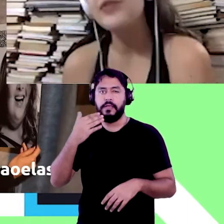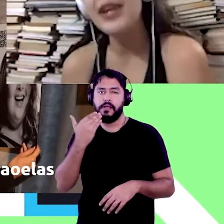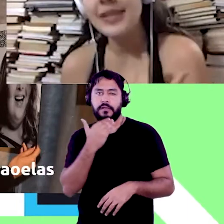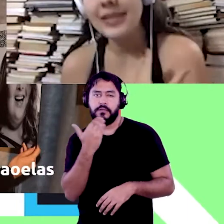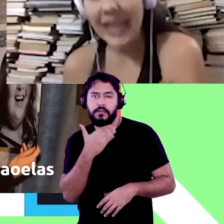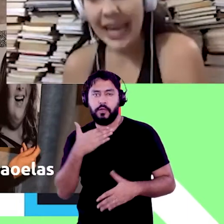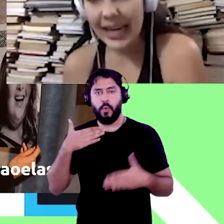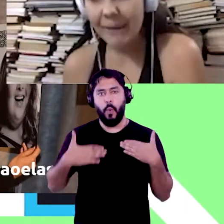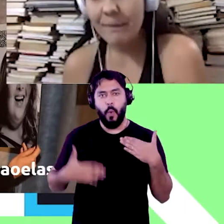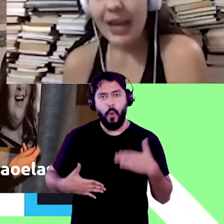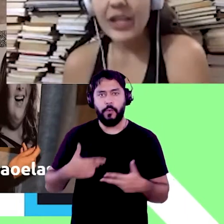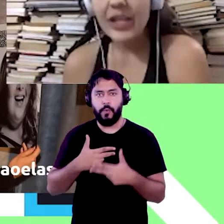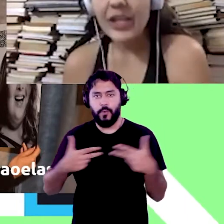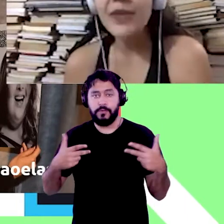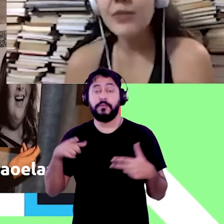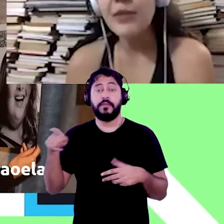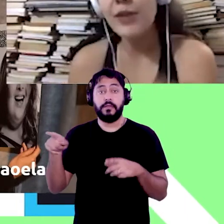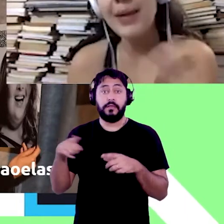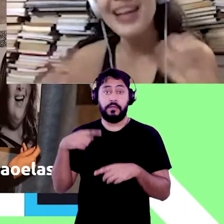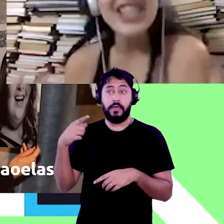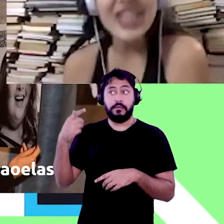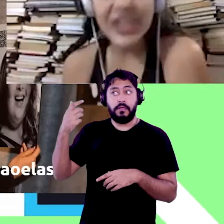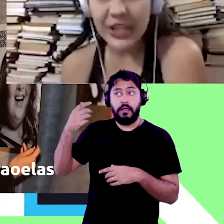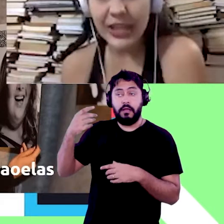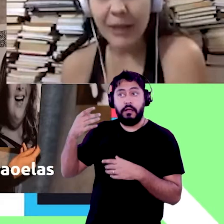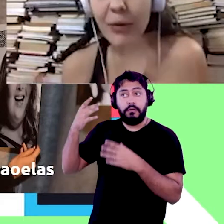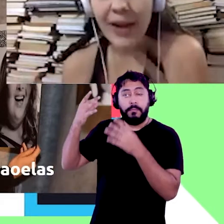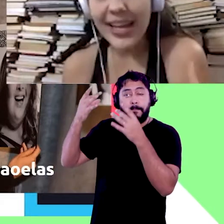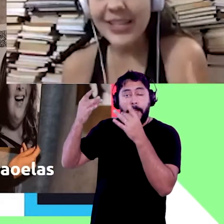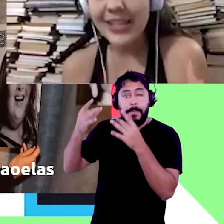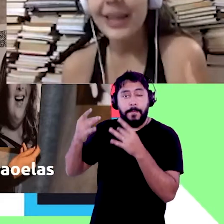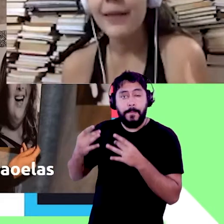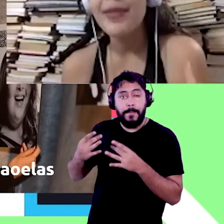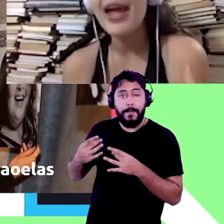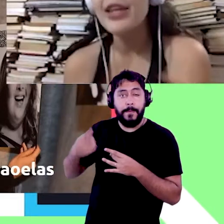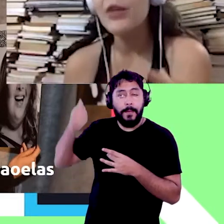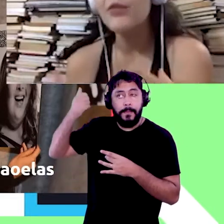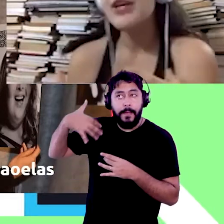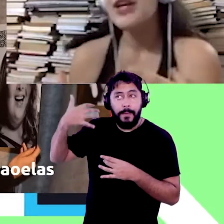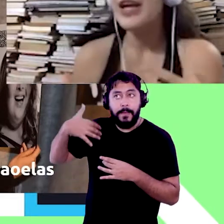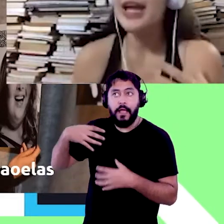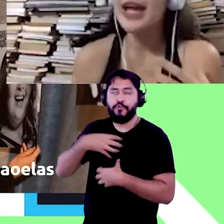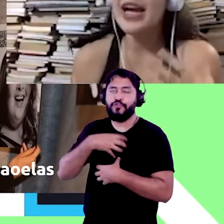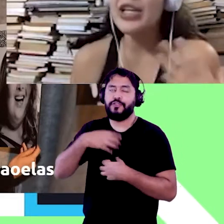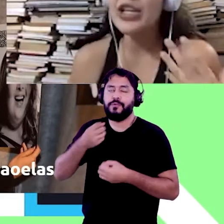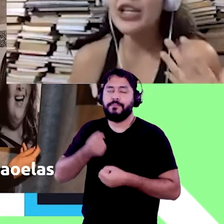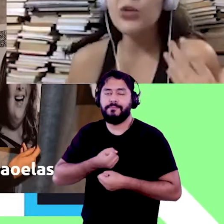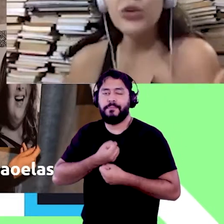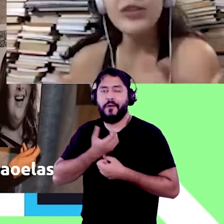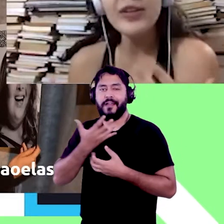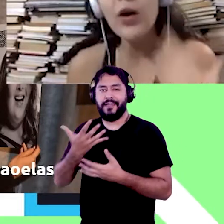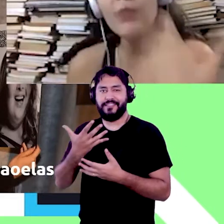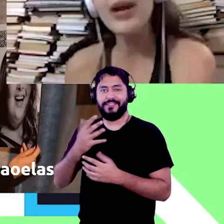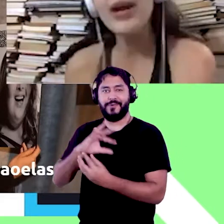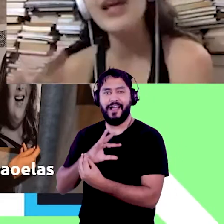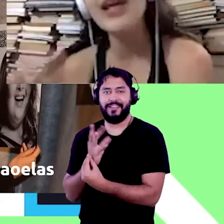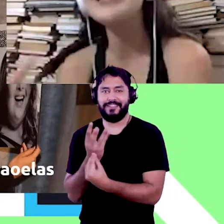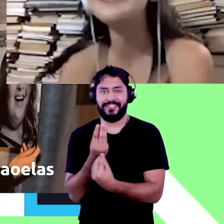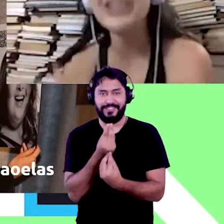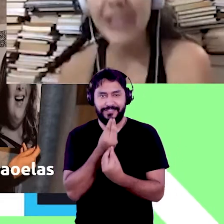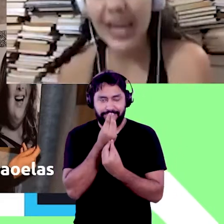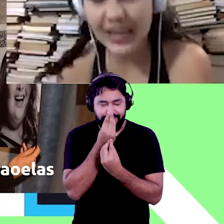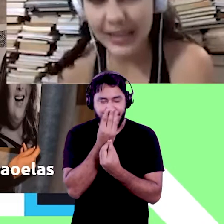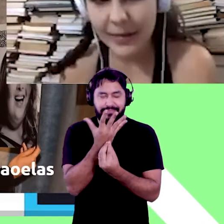gente fez dela, a gente fez de uma forma artística, poética, né? Então, a gente trouxe como ela